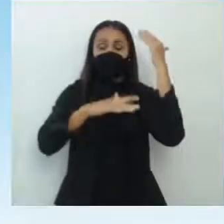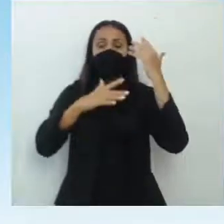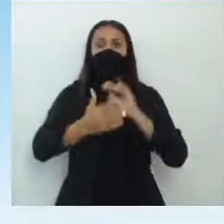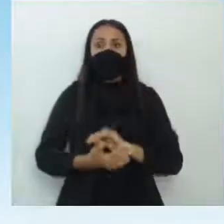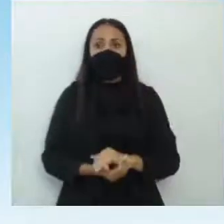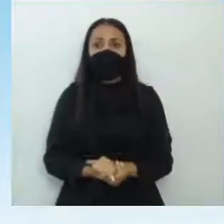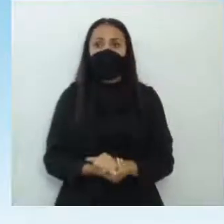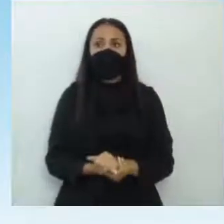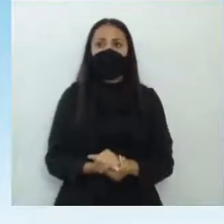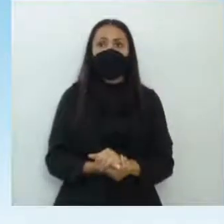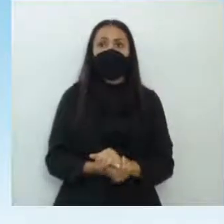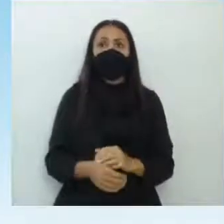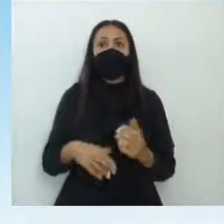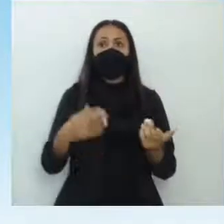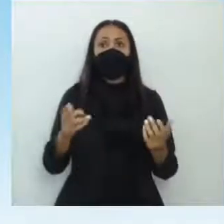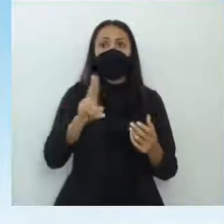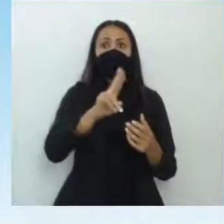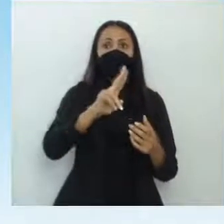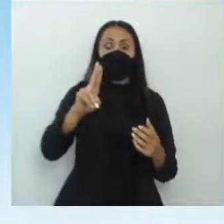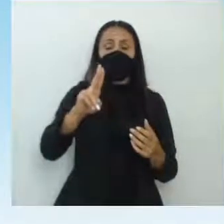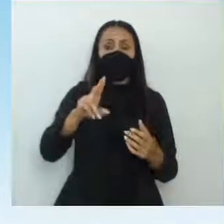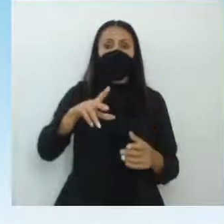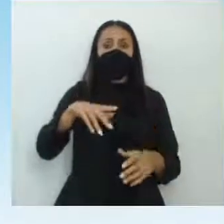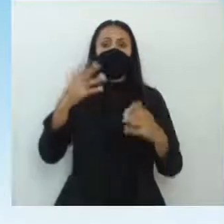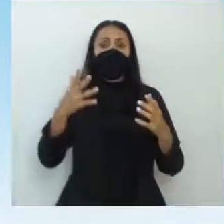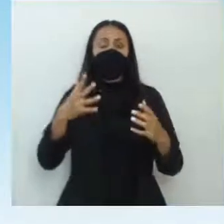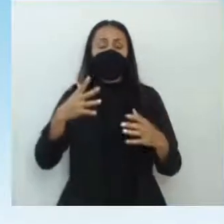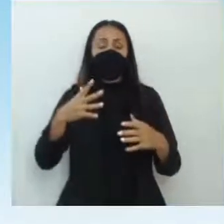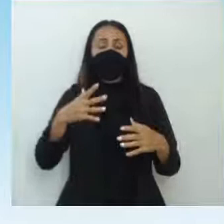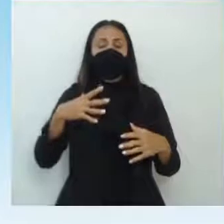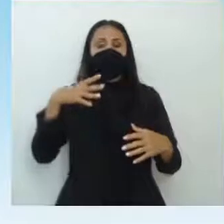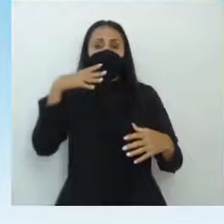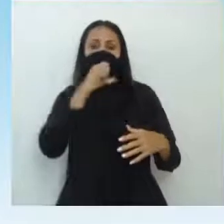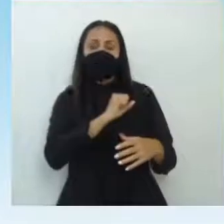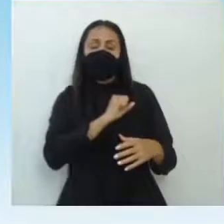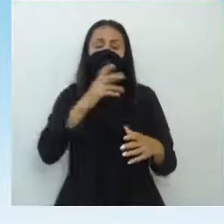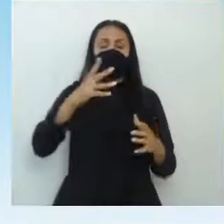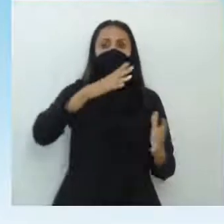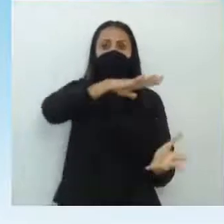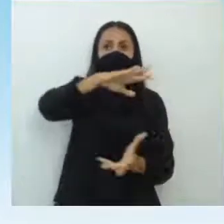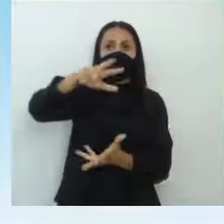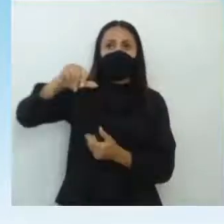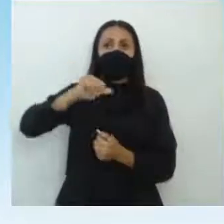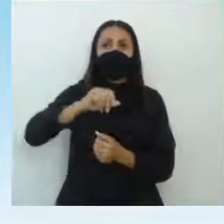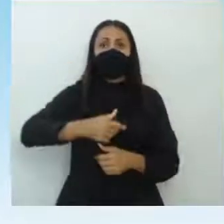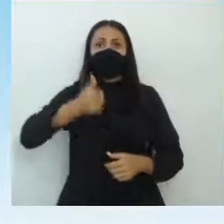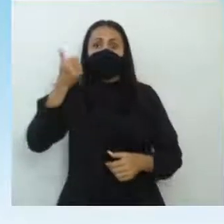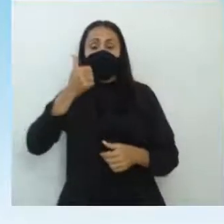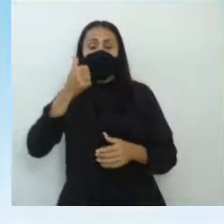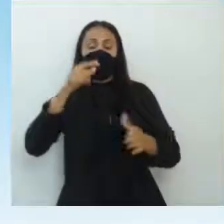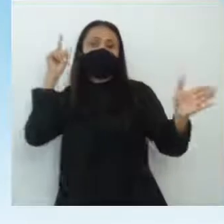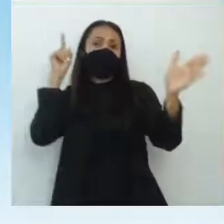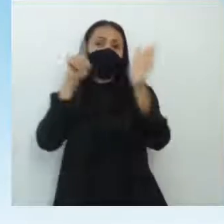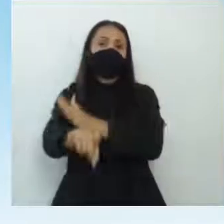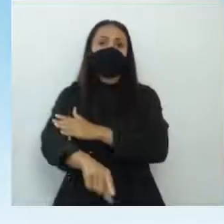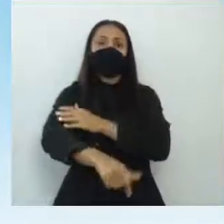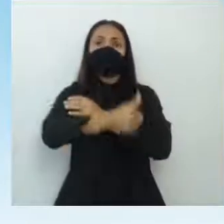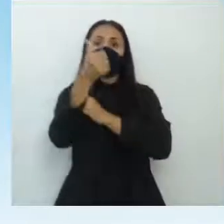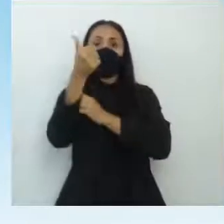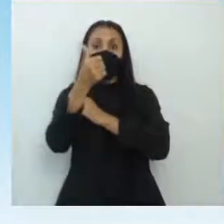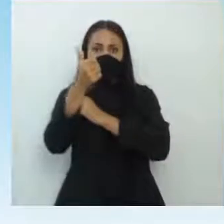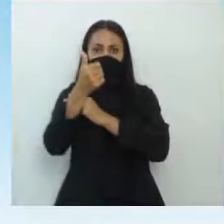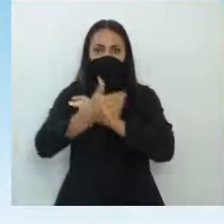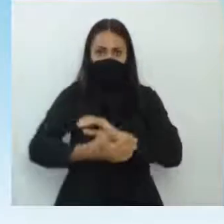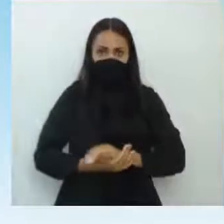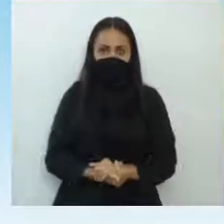que chamamos de aquecimento global. Bom, agora a gente vai para a nossa primeira questão do